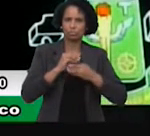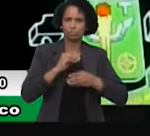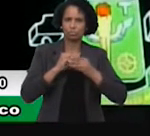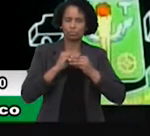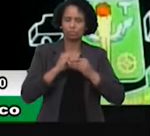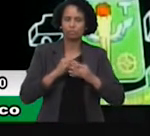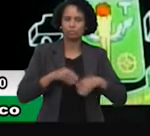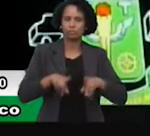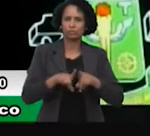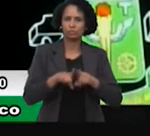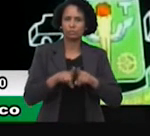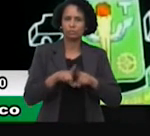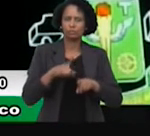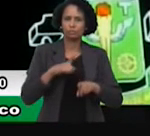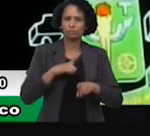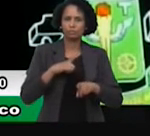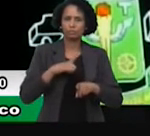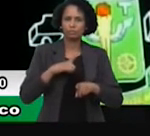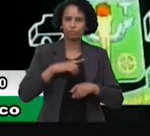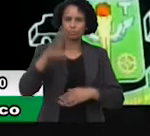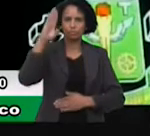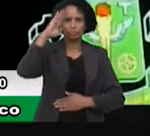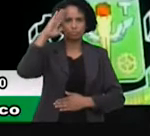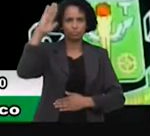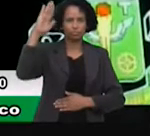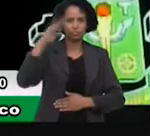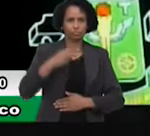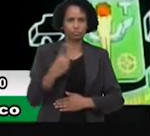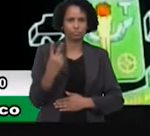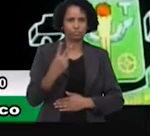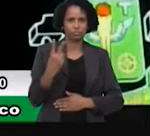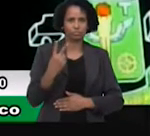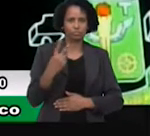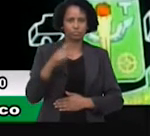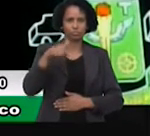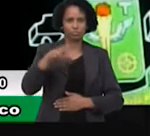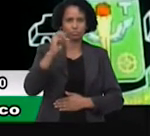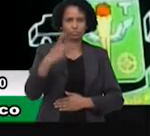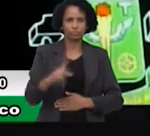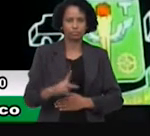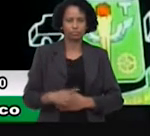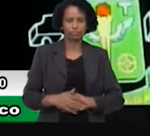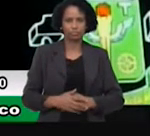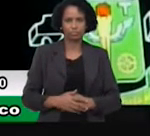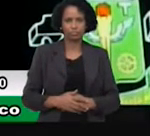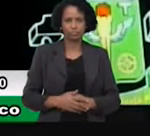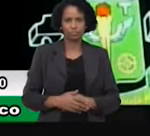e Subtenentes do 2º Exército em Osasco, senhor presidente.